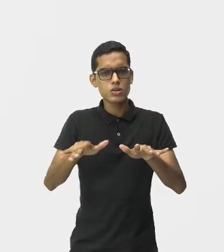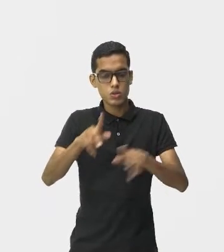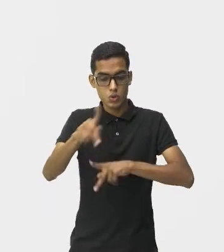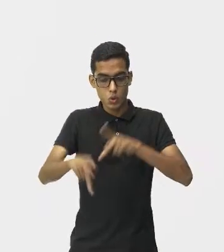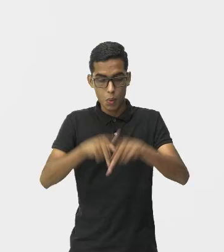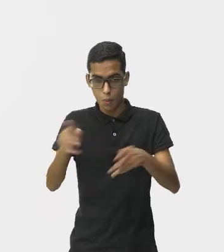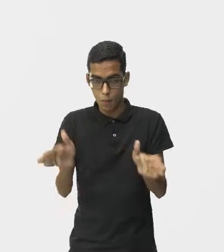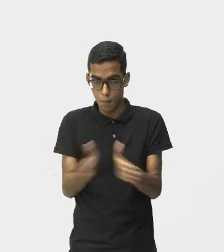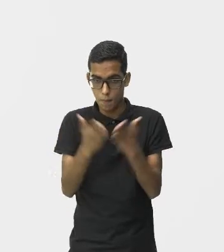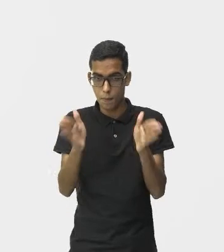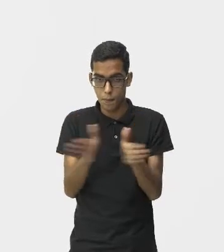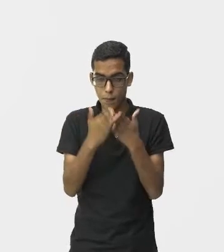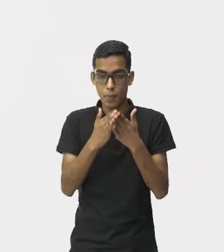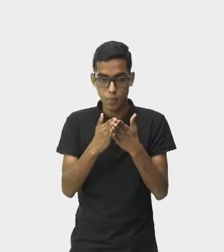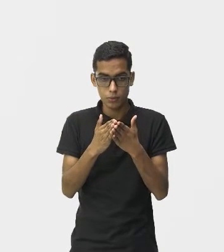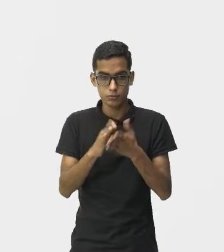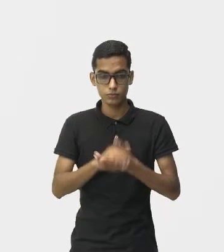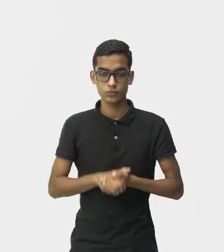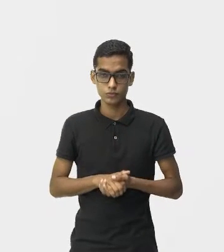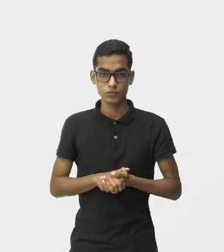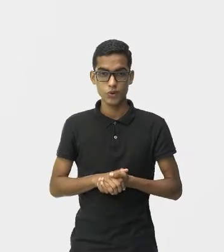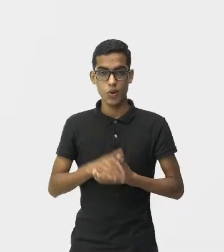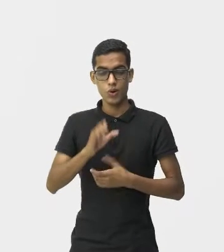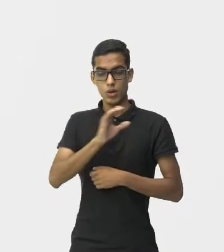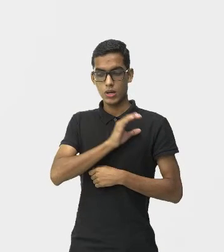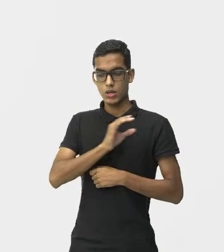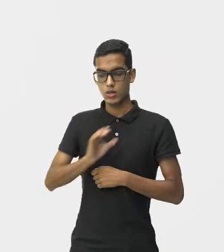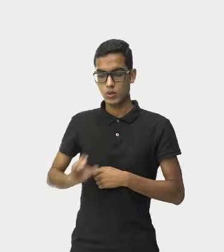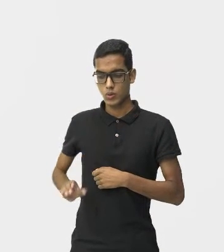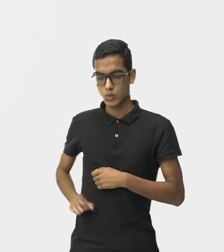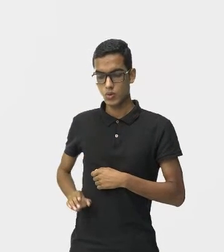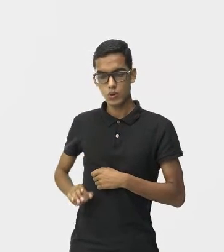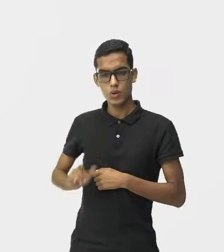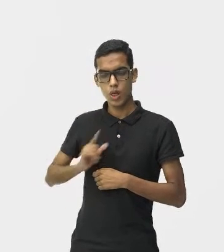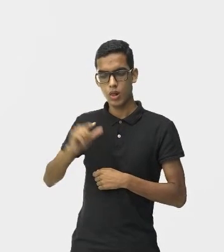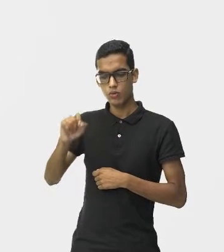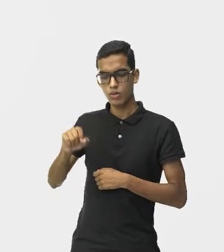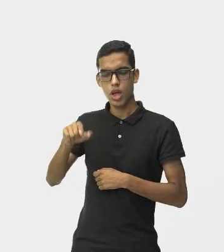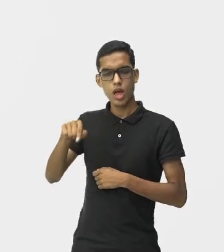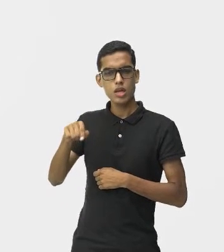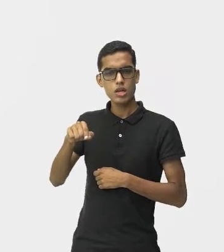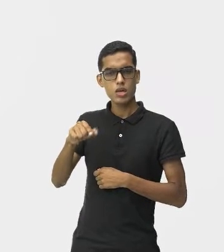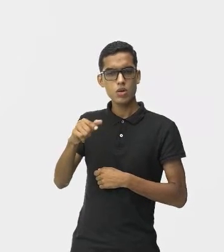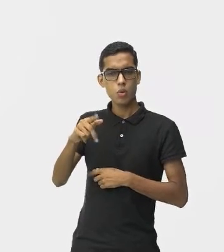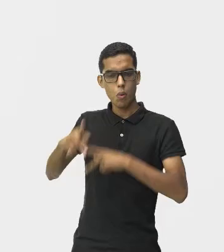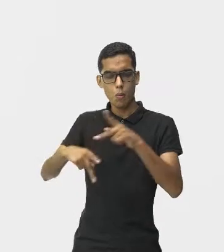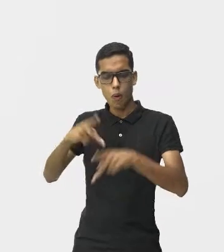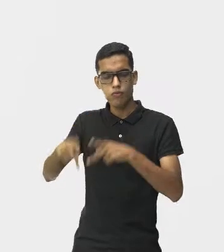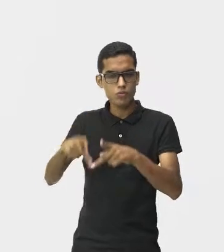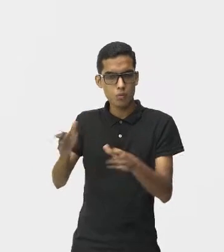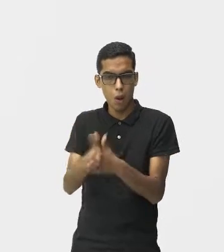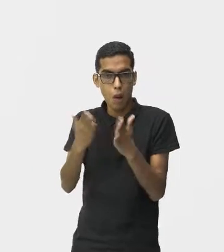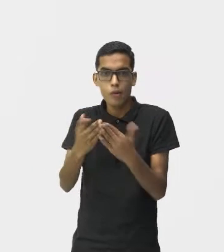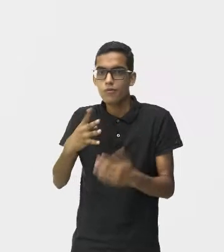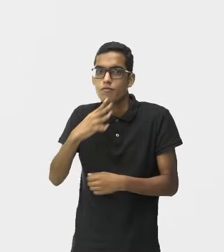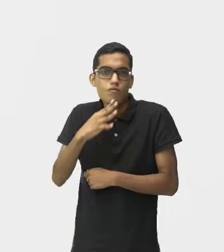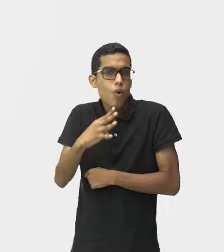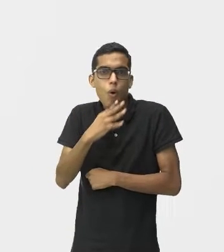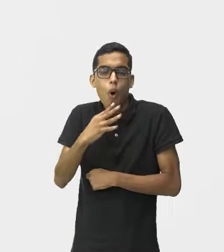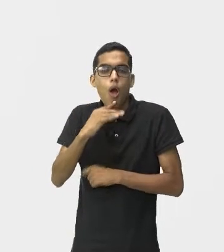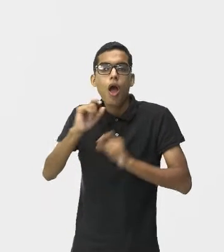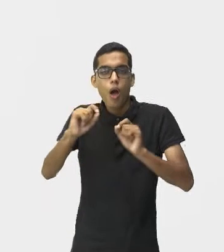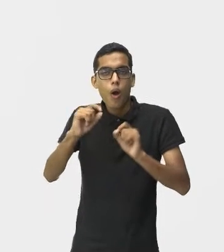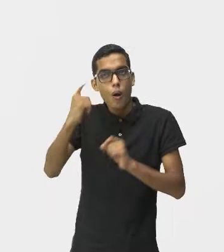então os cristãos não conheciam, que era a chamada ideia da salvação, que é uma ideia interessante, gente, que conquista